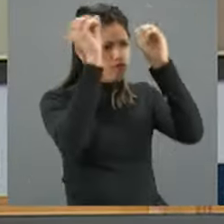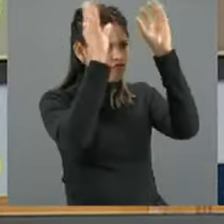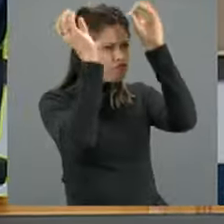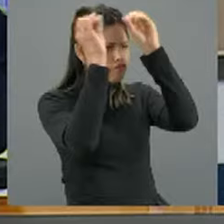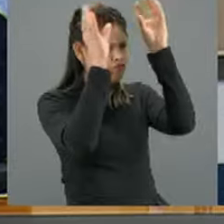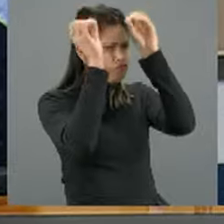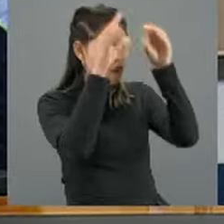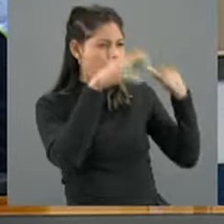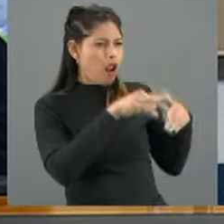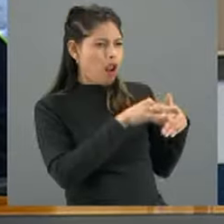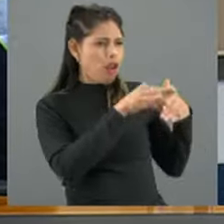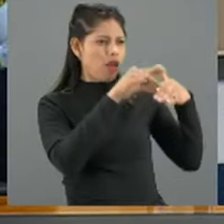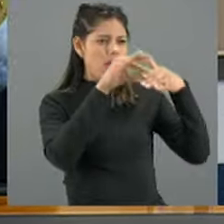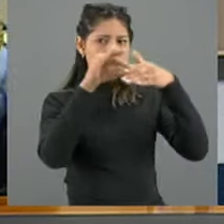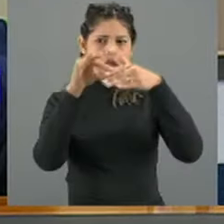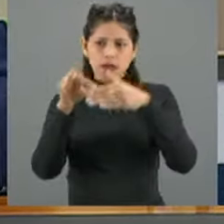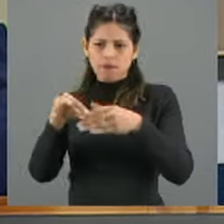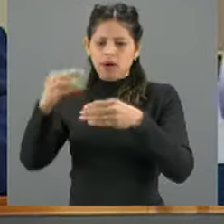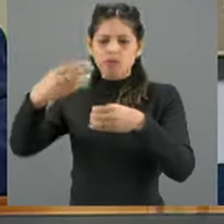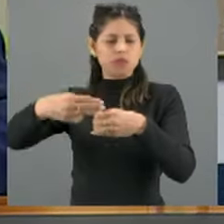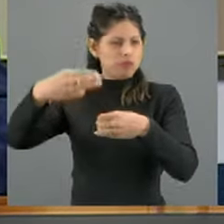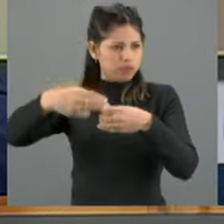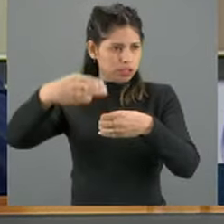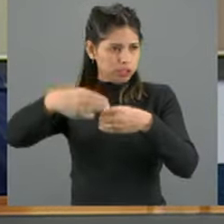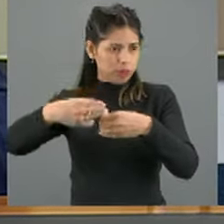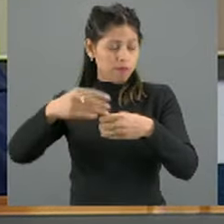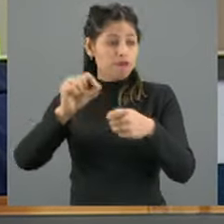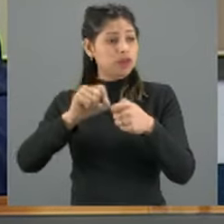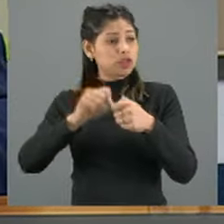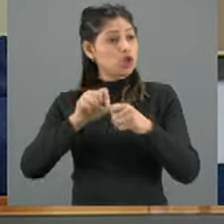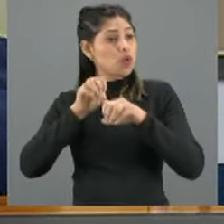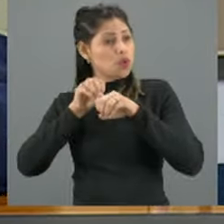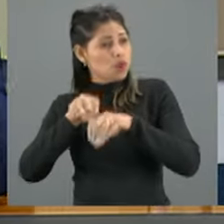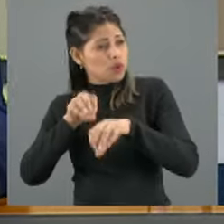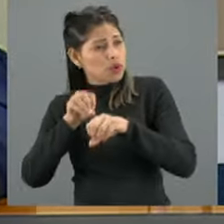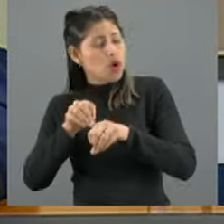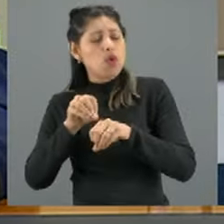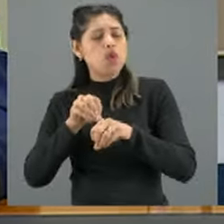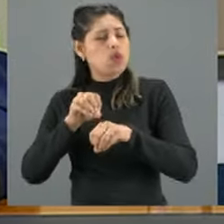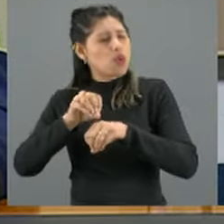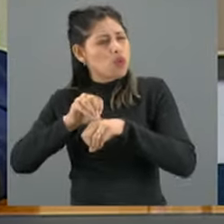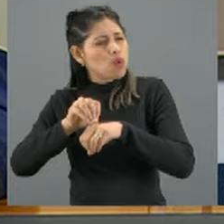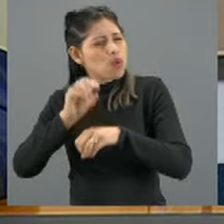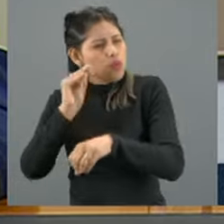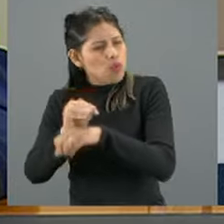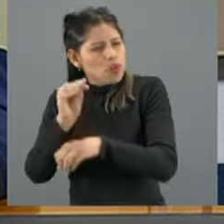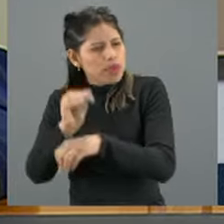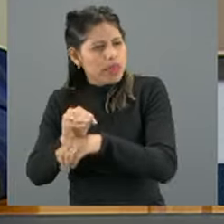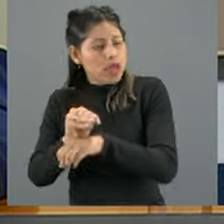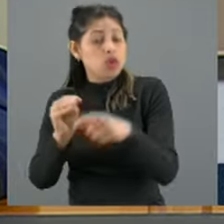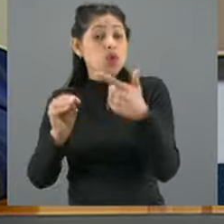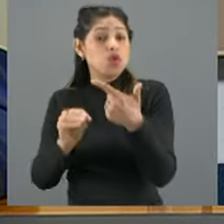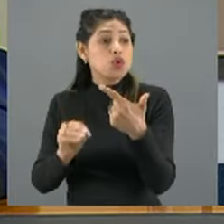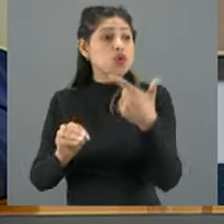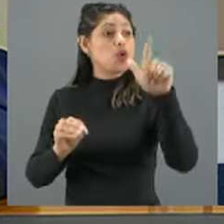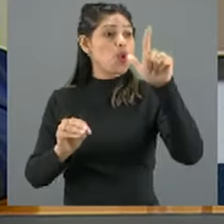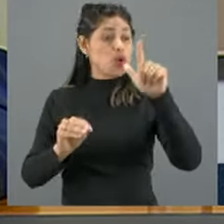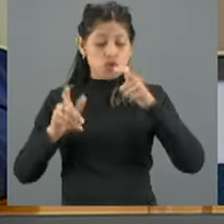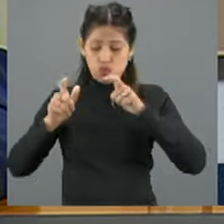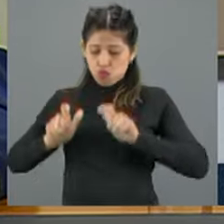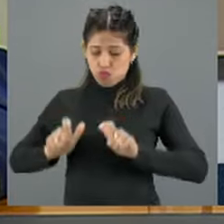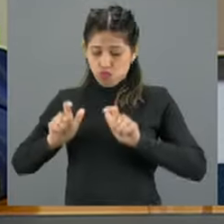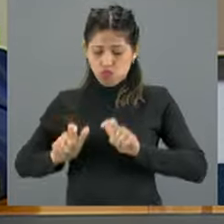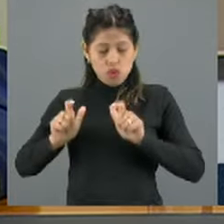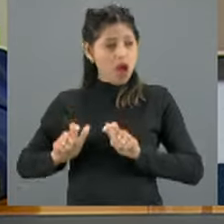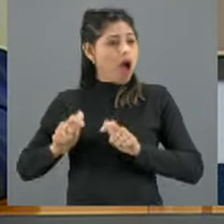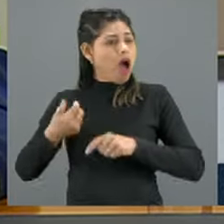tratamento. Então, na outra aldeia, e fica doente e não tem carro. Então, fica